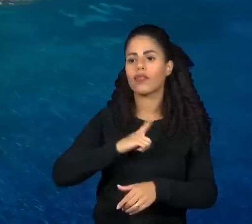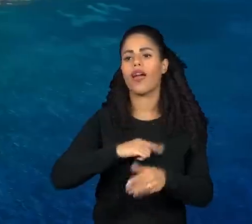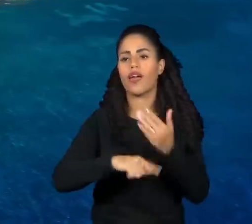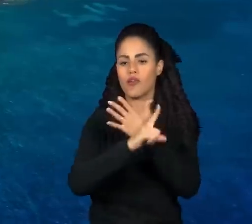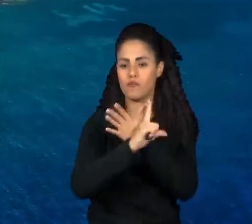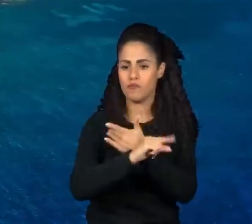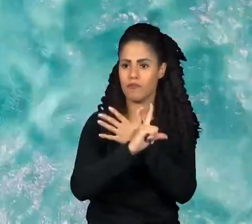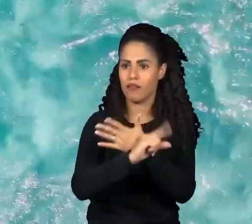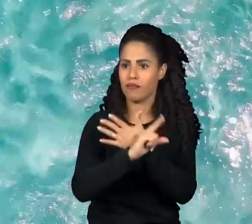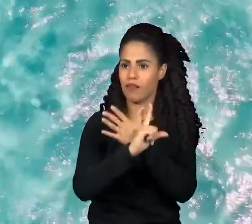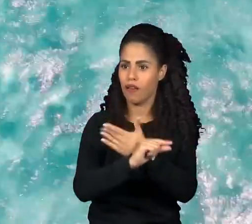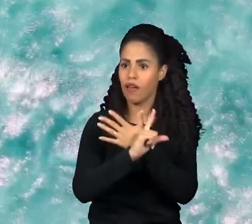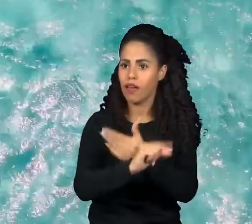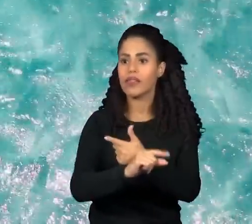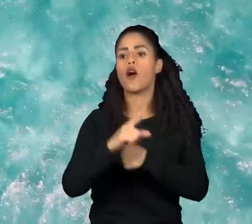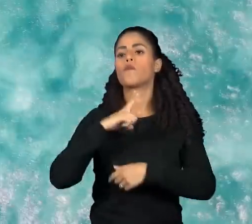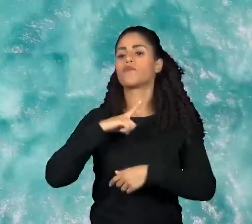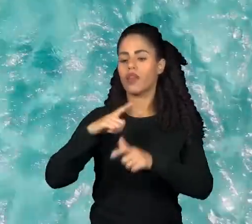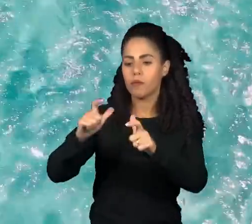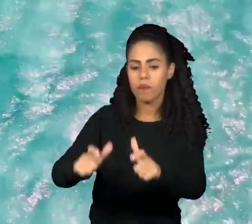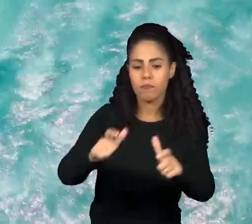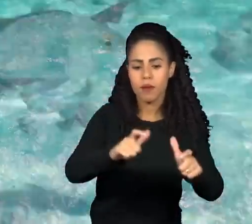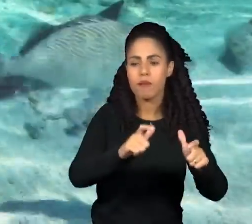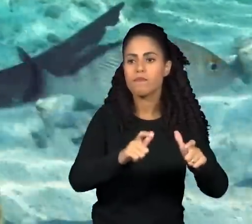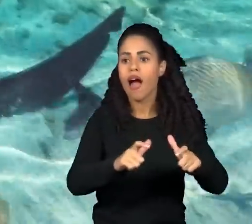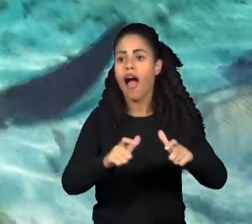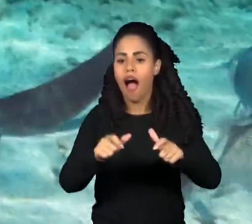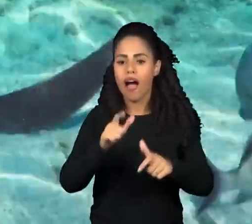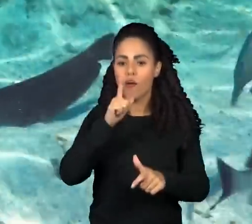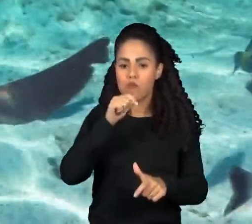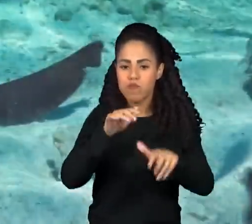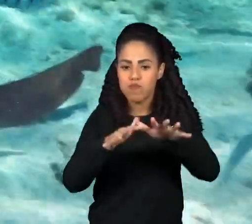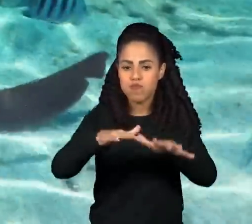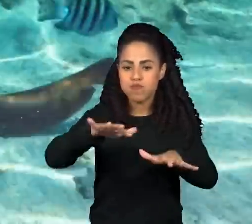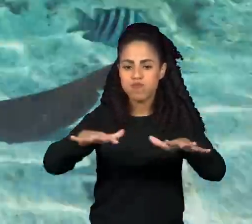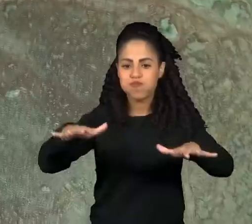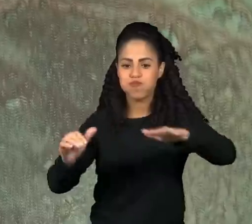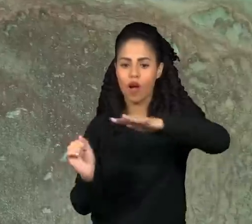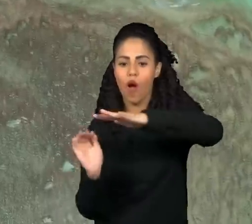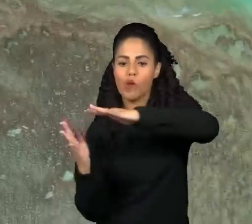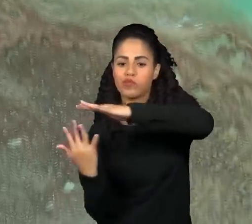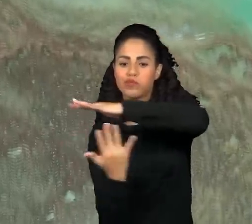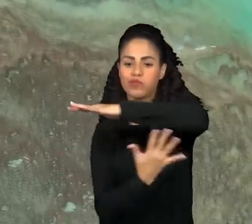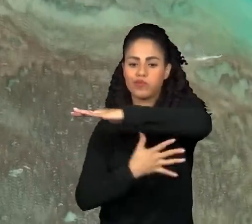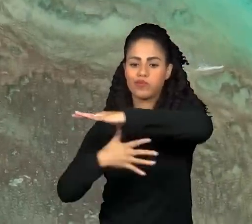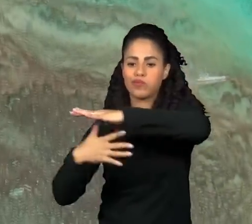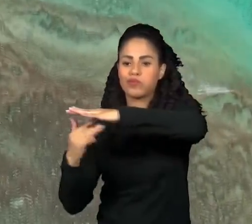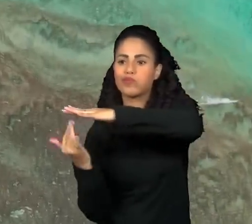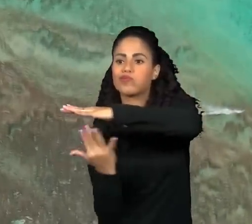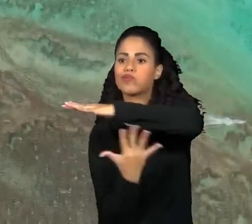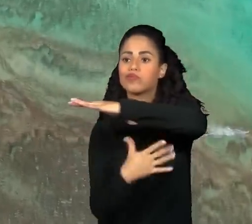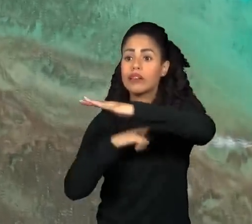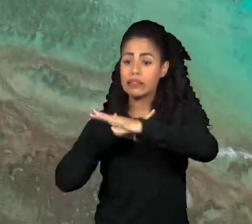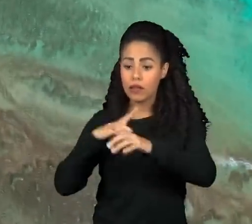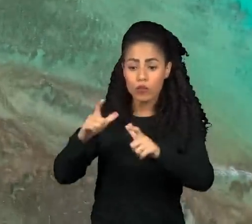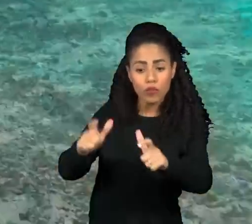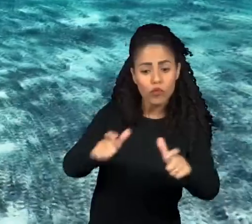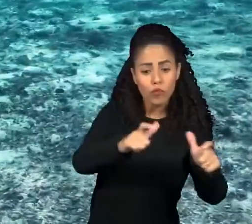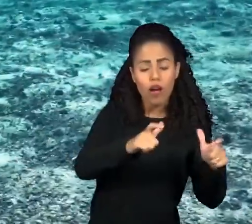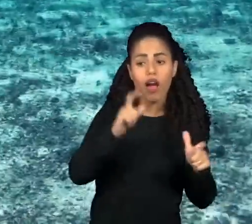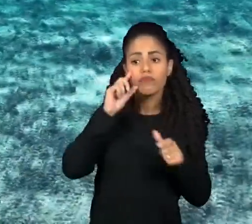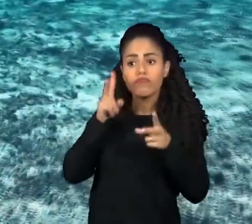Pantanal, a gente traz o ambiente marinho numa grande proporção, e são ambientes que nos